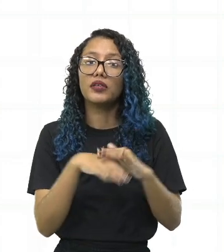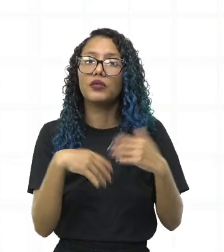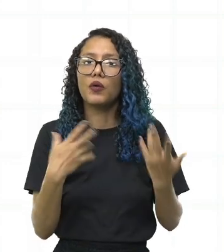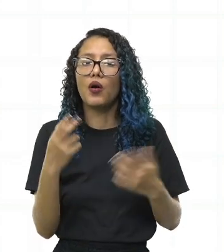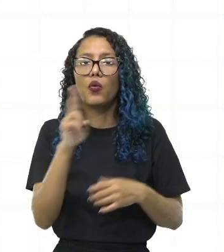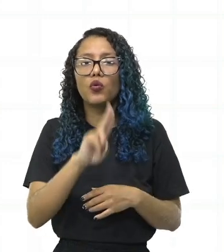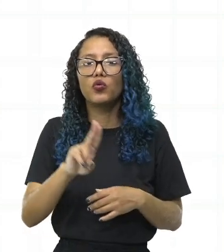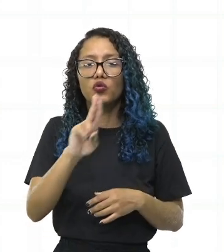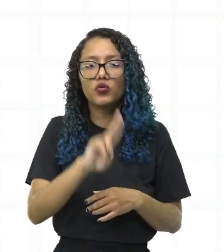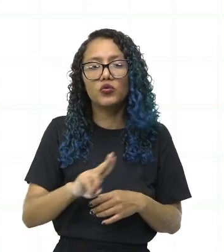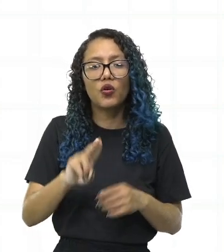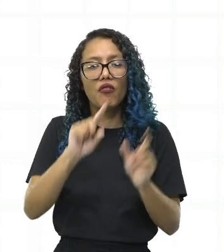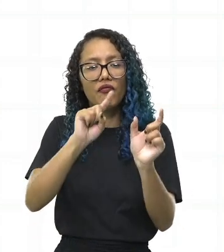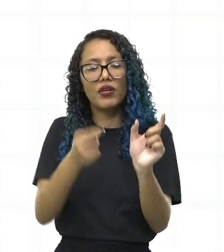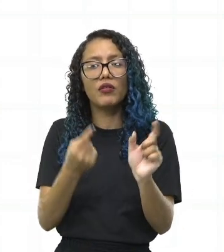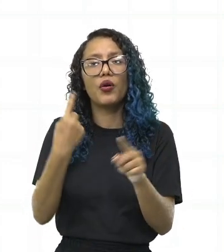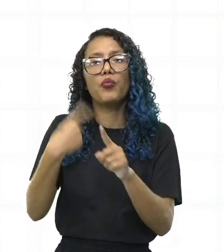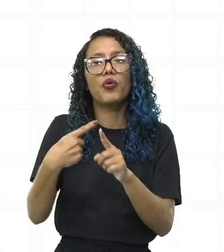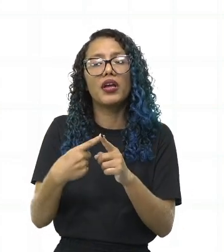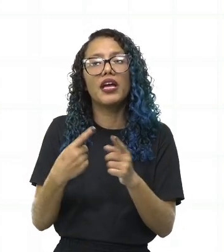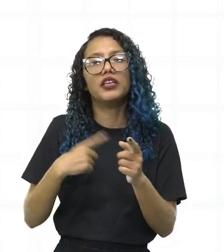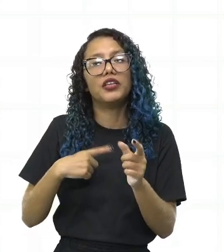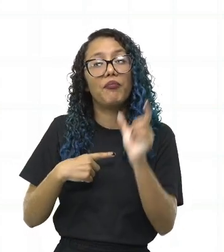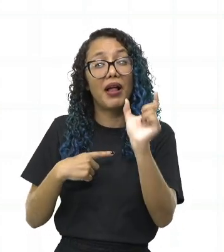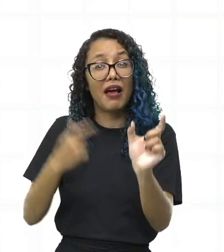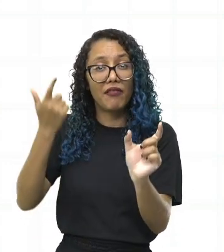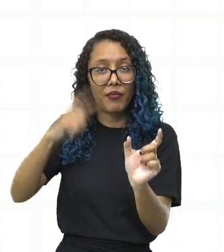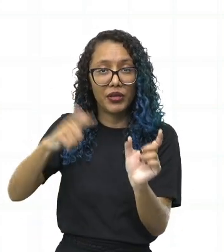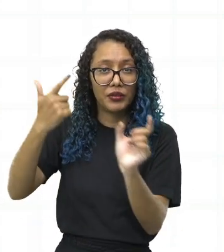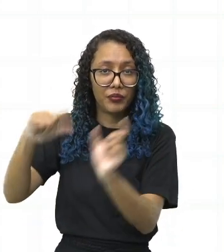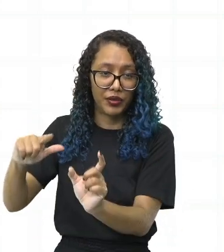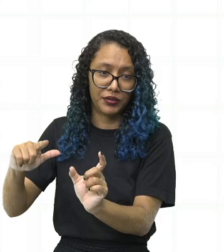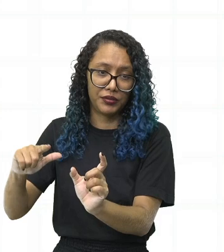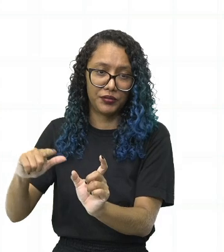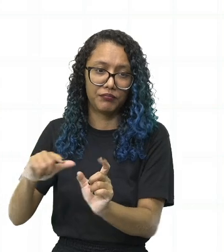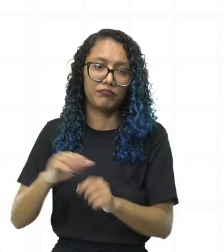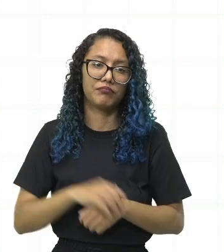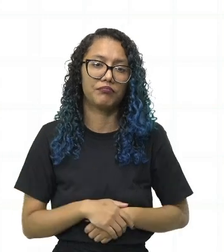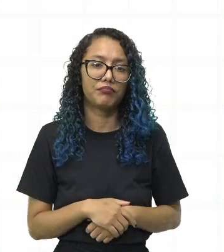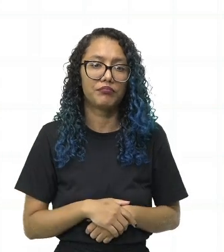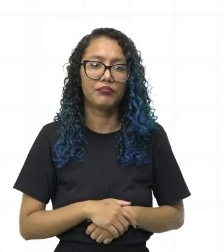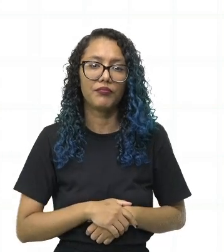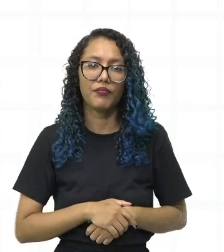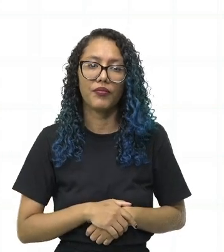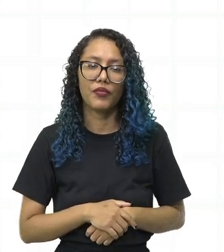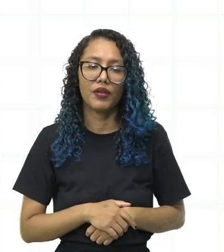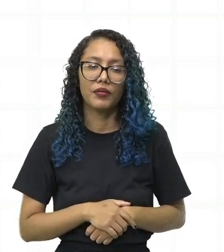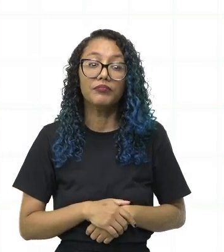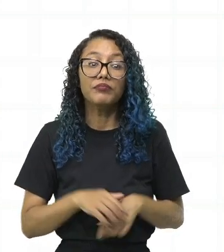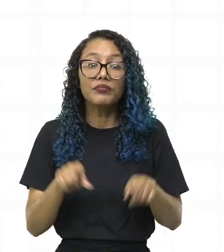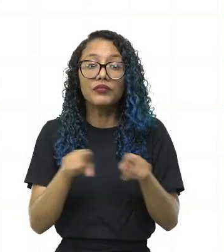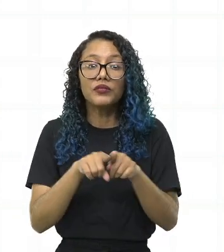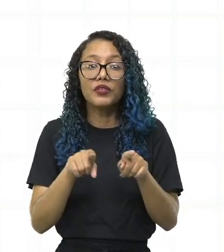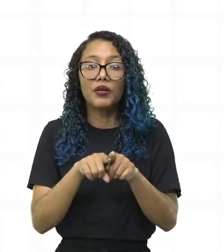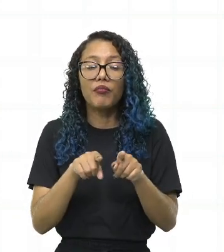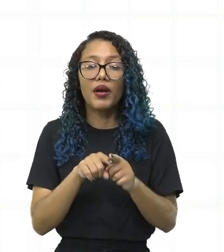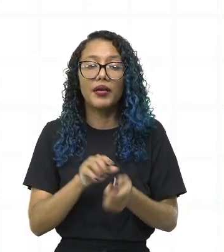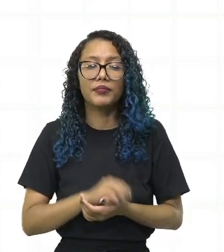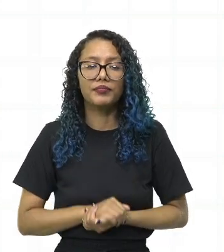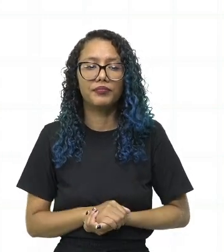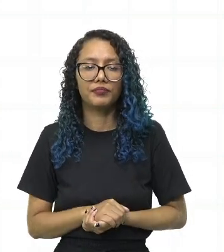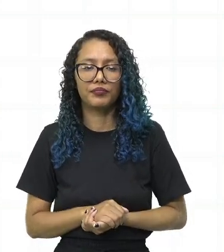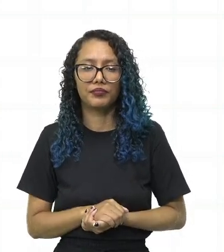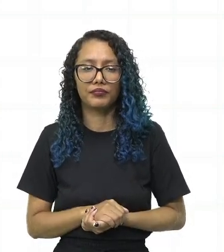uma repetição de termos. Aí vocês podem colocar entre parênteses o quê? O logo, que esse